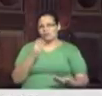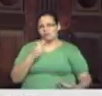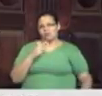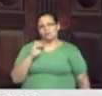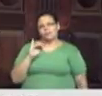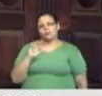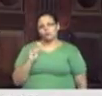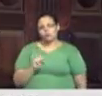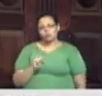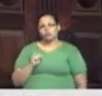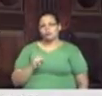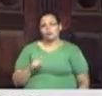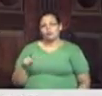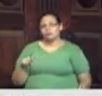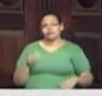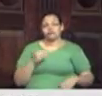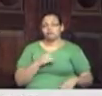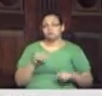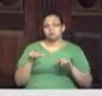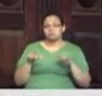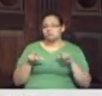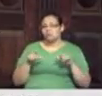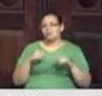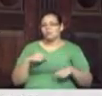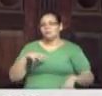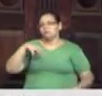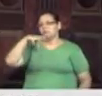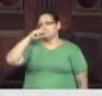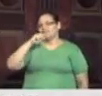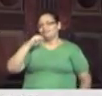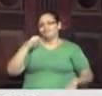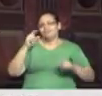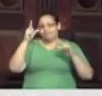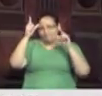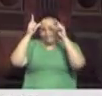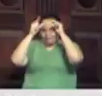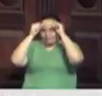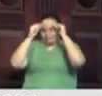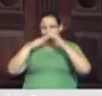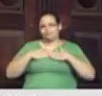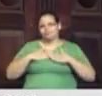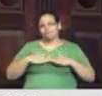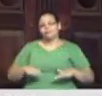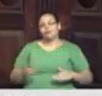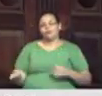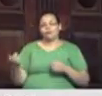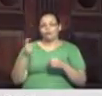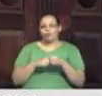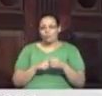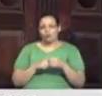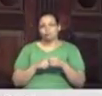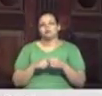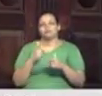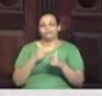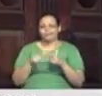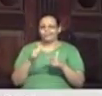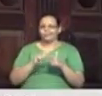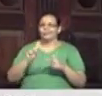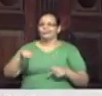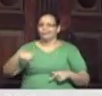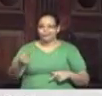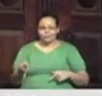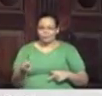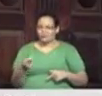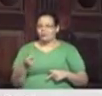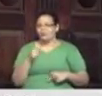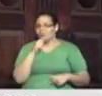uma folha de pagamento e meio, nós vamos ter um respiro para, logo adiante, voltarmos a ter problemas sem